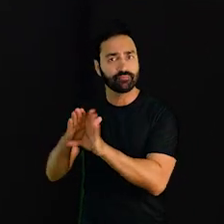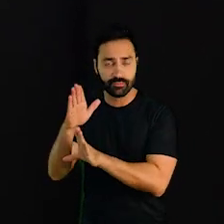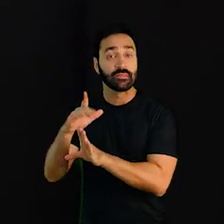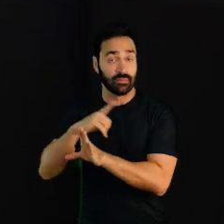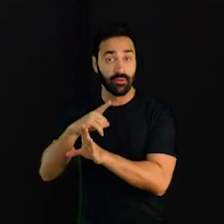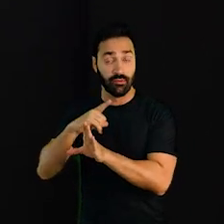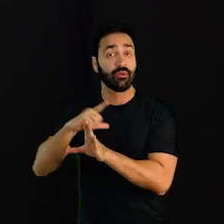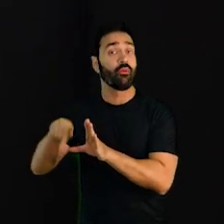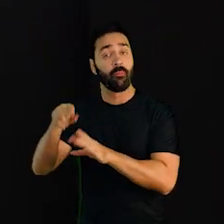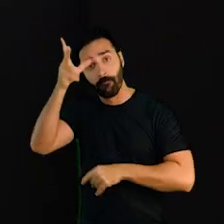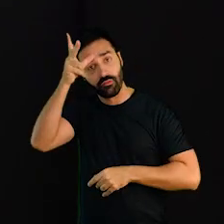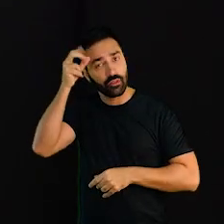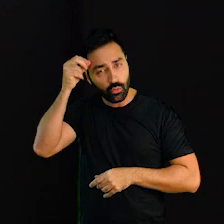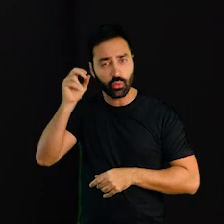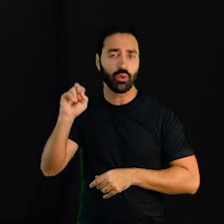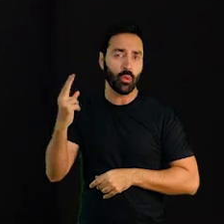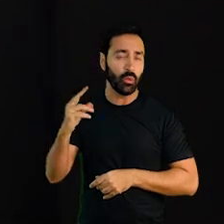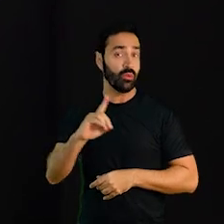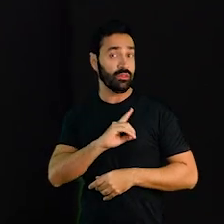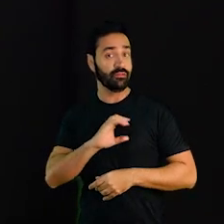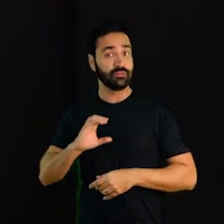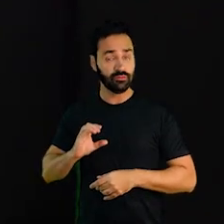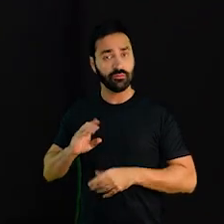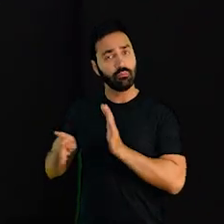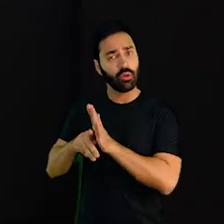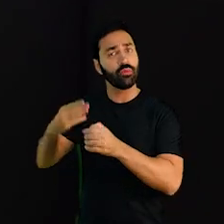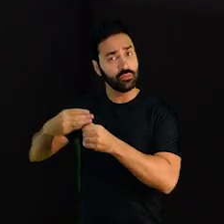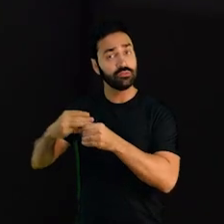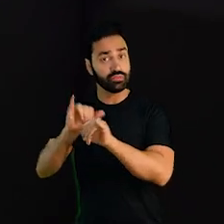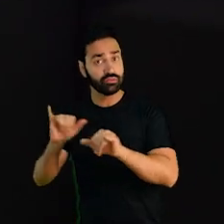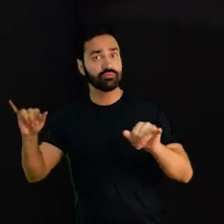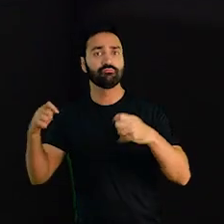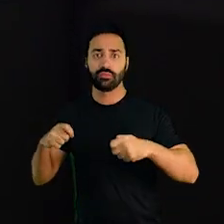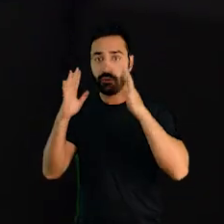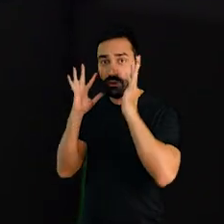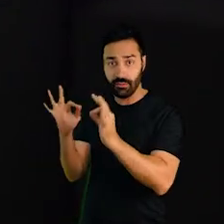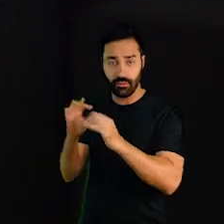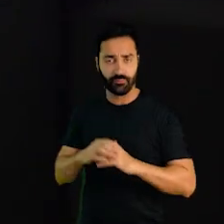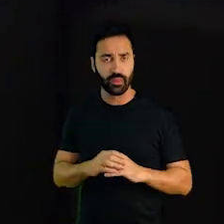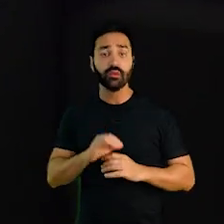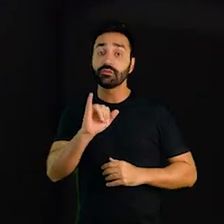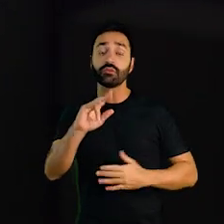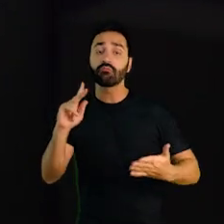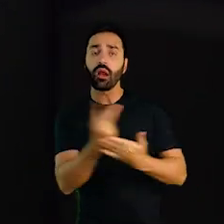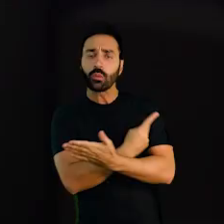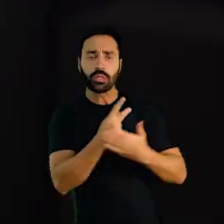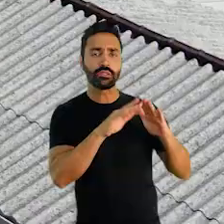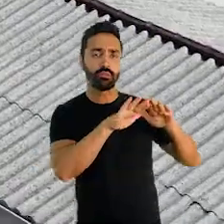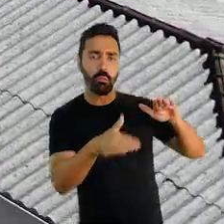são disseminadas por autoridades locais, prefeitura ou Defesa Civil do seu município. Em caso de riscos